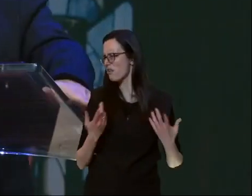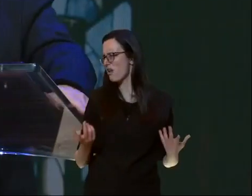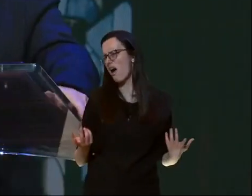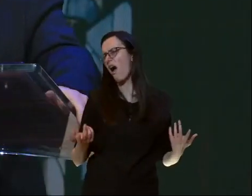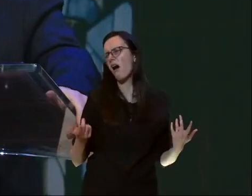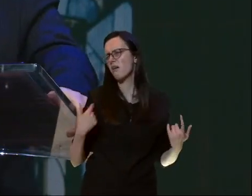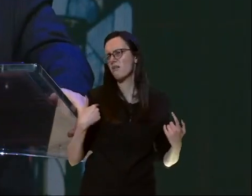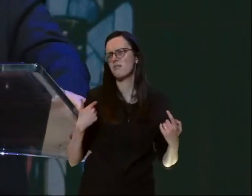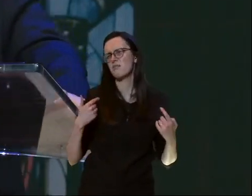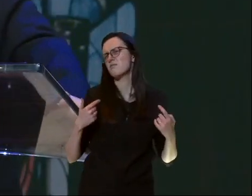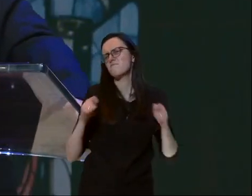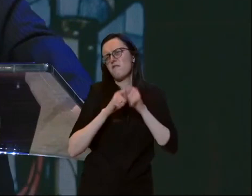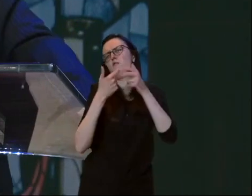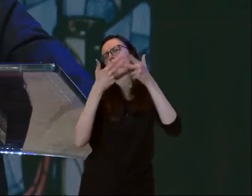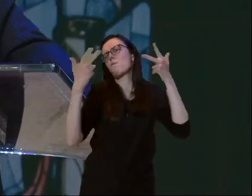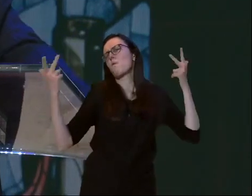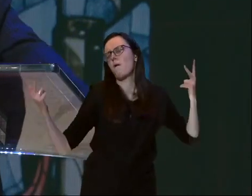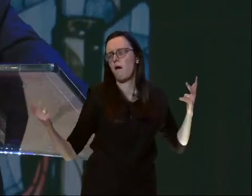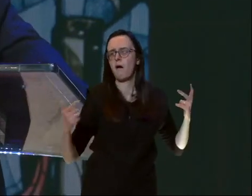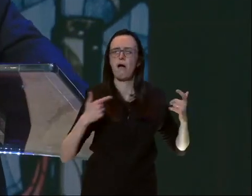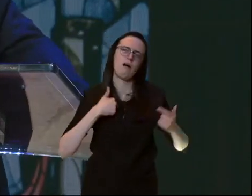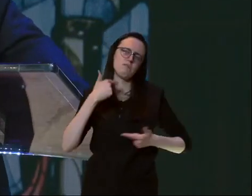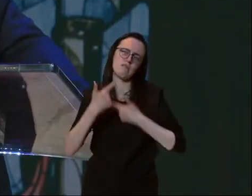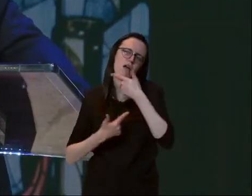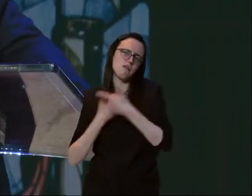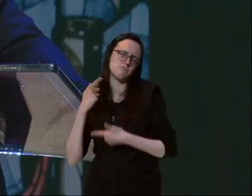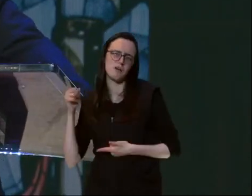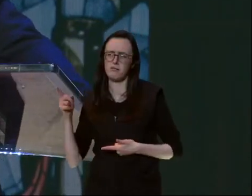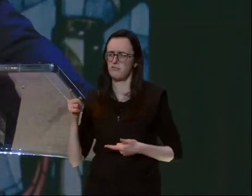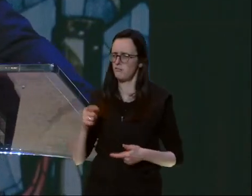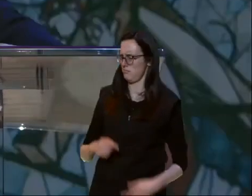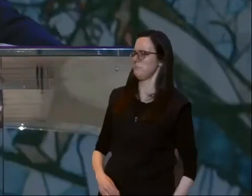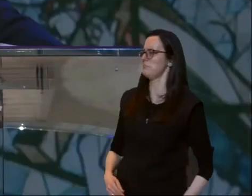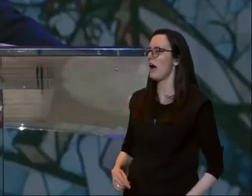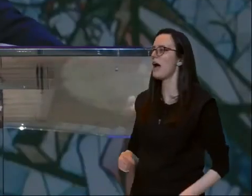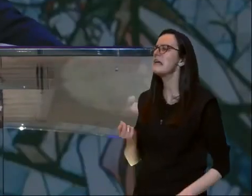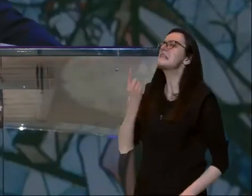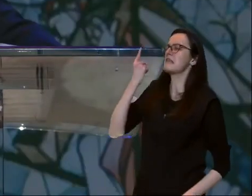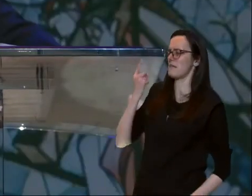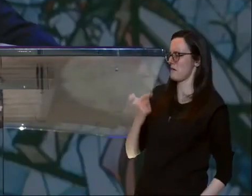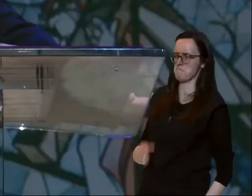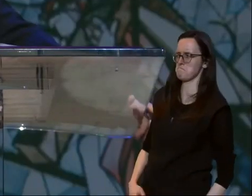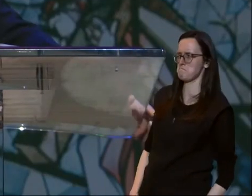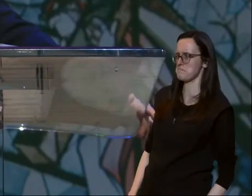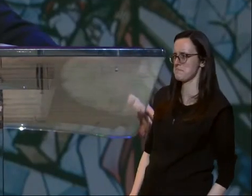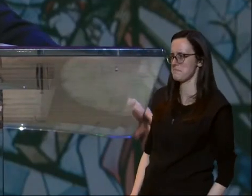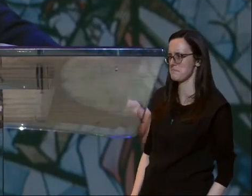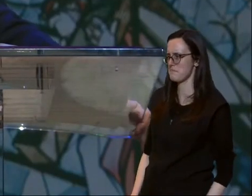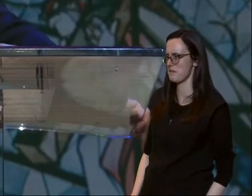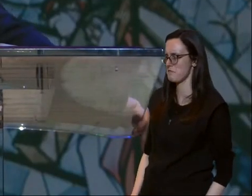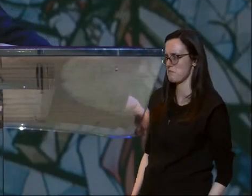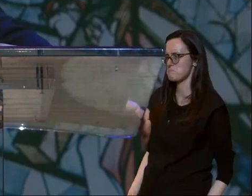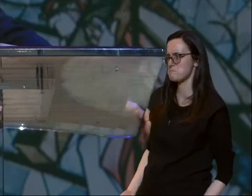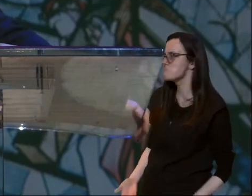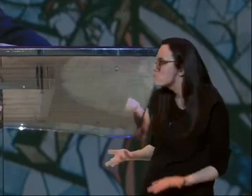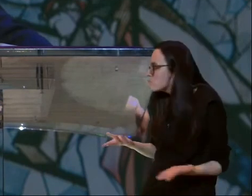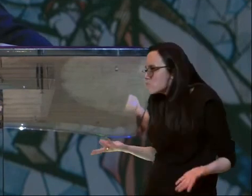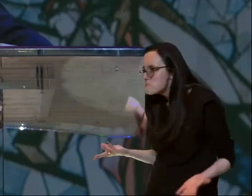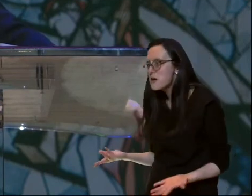Uma série de coisas. Trabalho aí num serviço reservado, tal. E aí? E aí